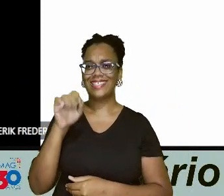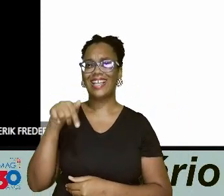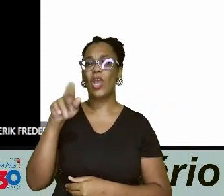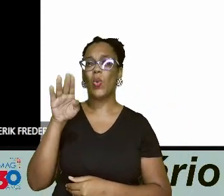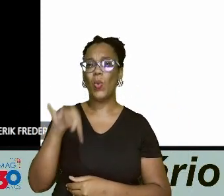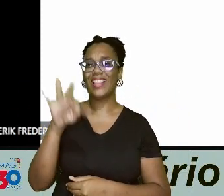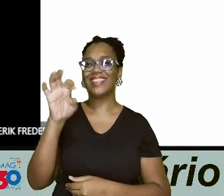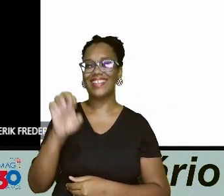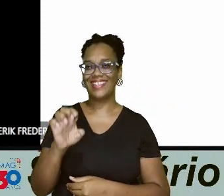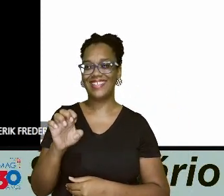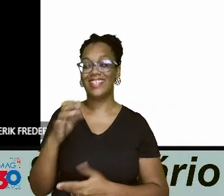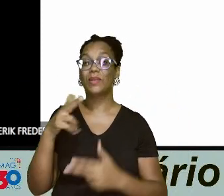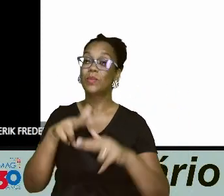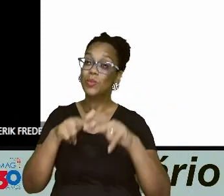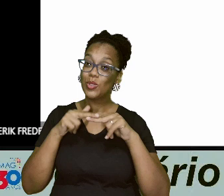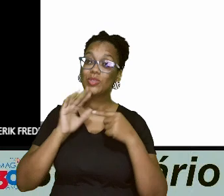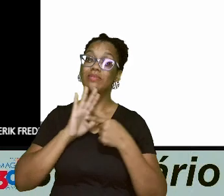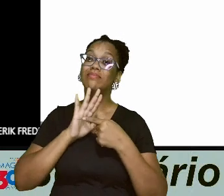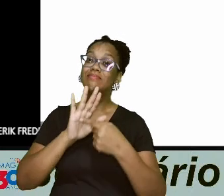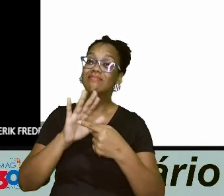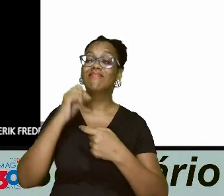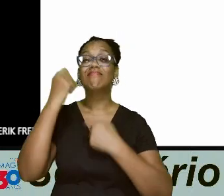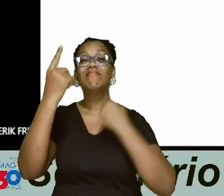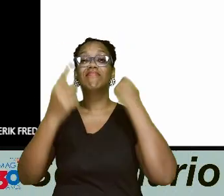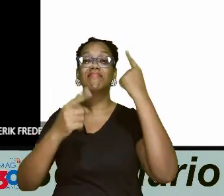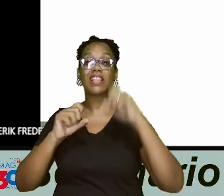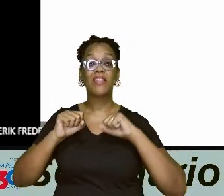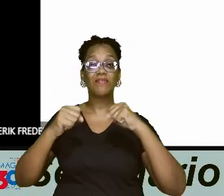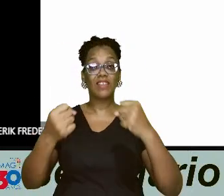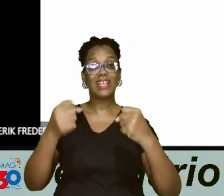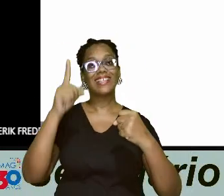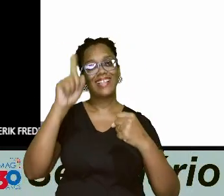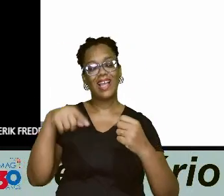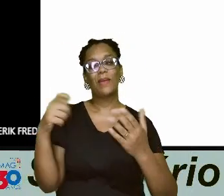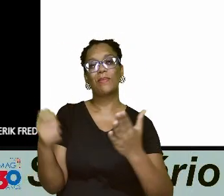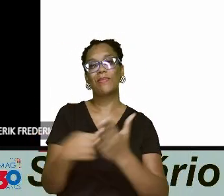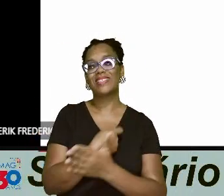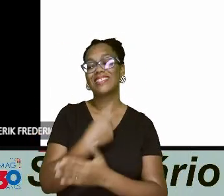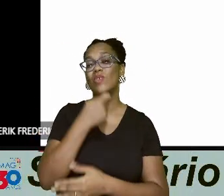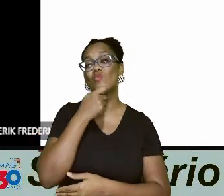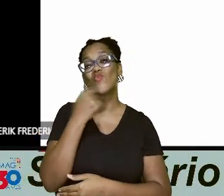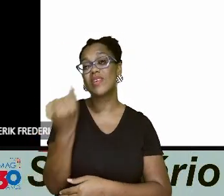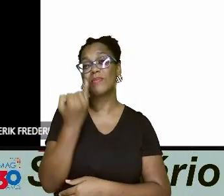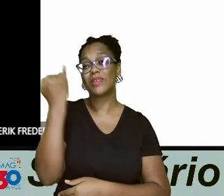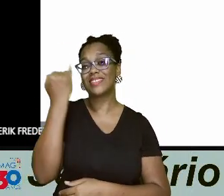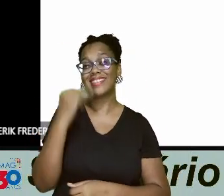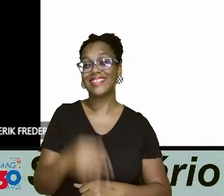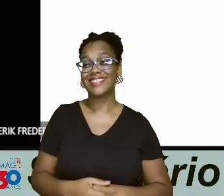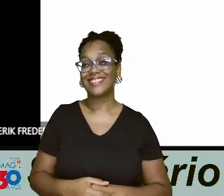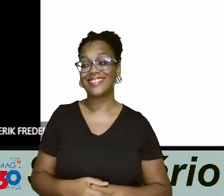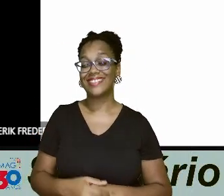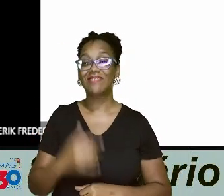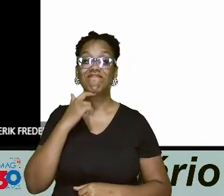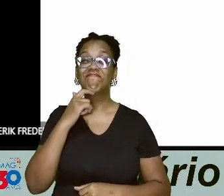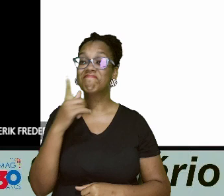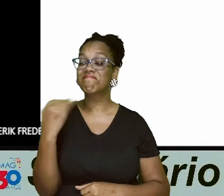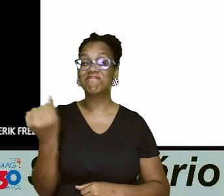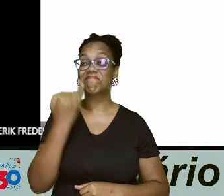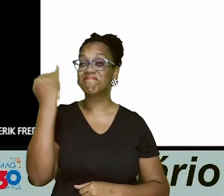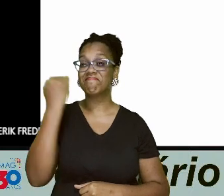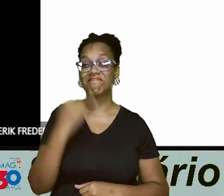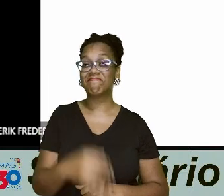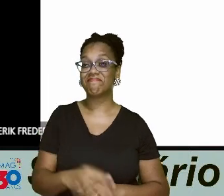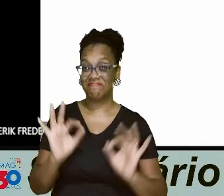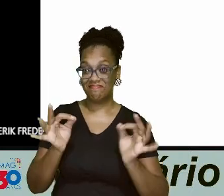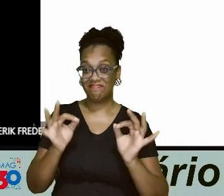a apresentação de eventual defesa baseada na prescrição não foi tão importante, né, não se revelou importante, né? Já